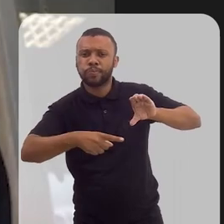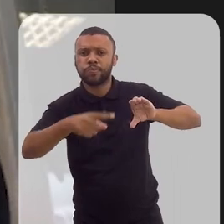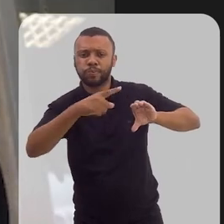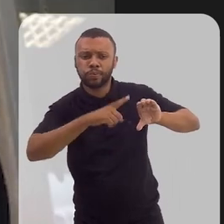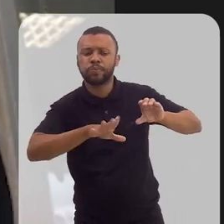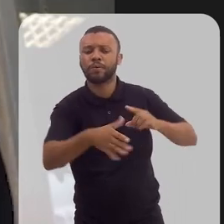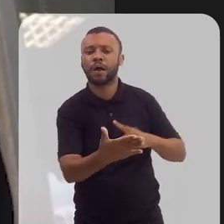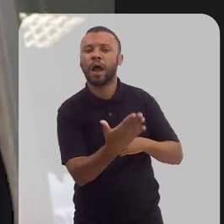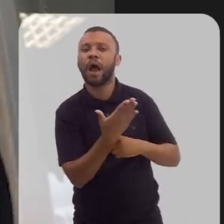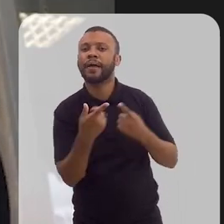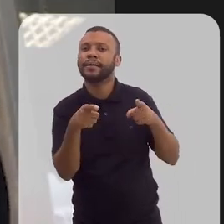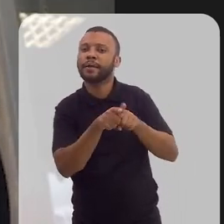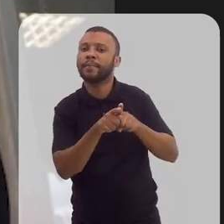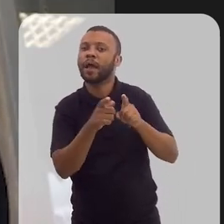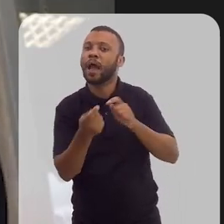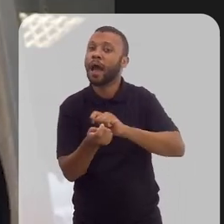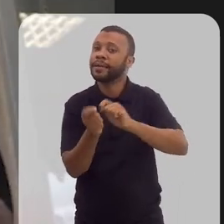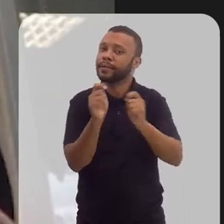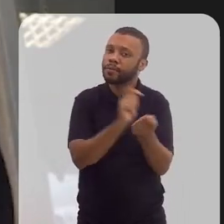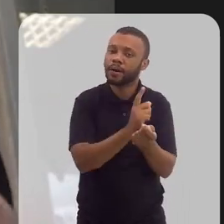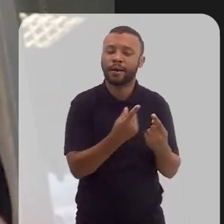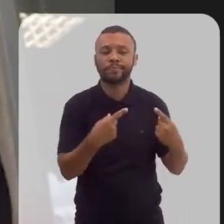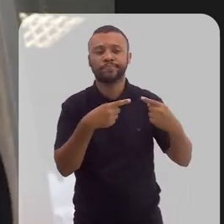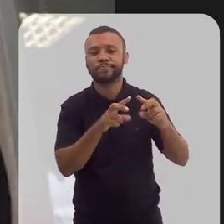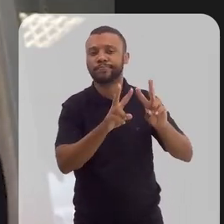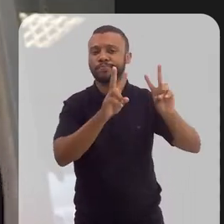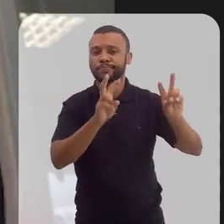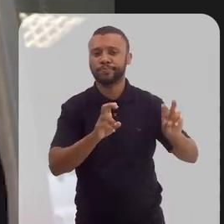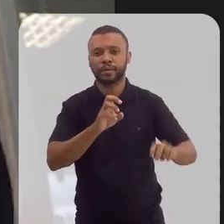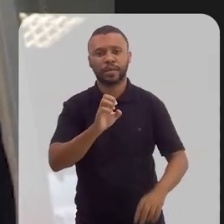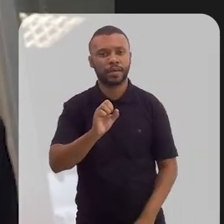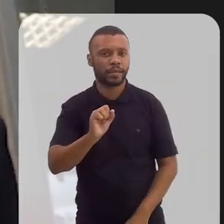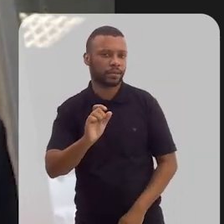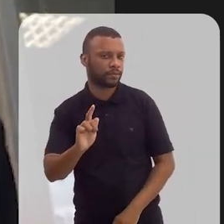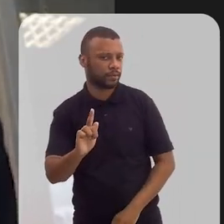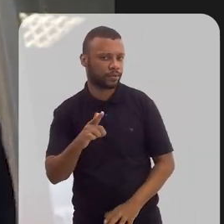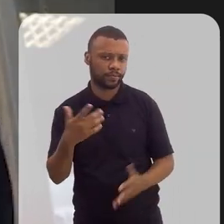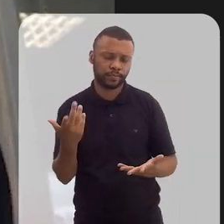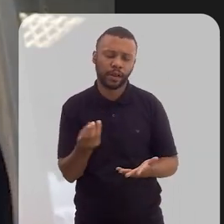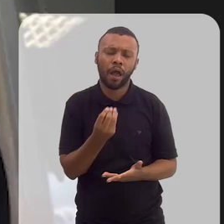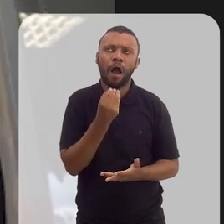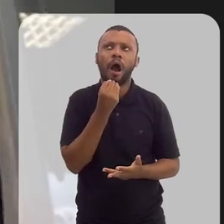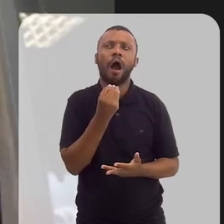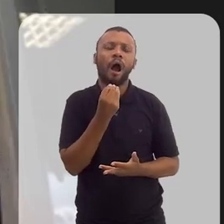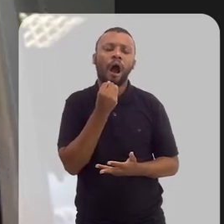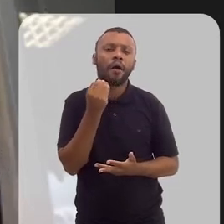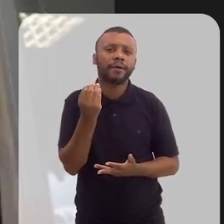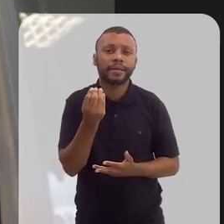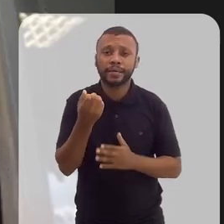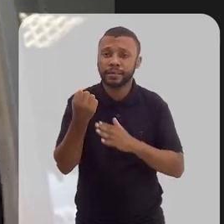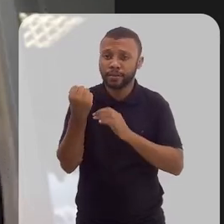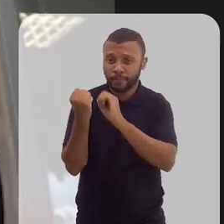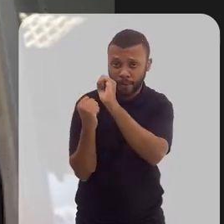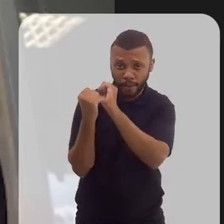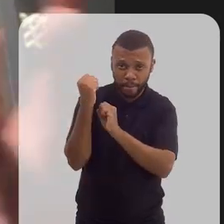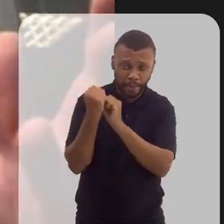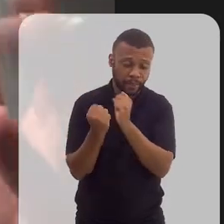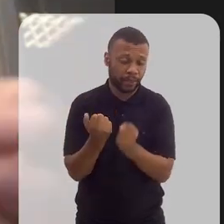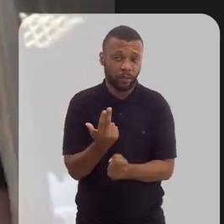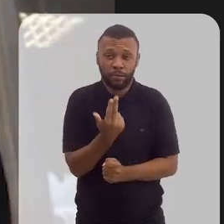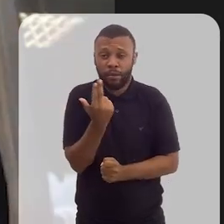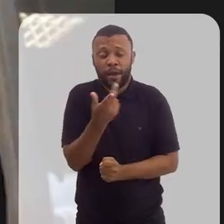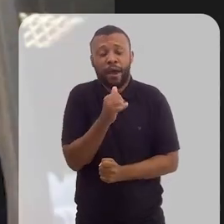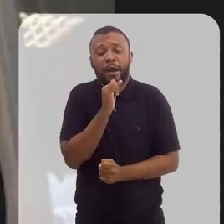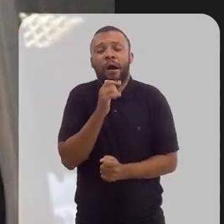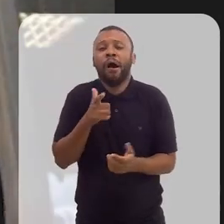também aderir a critérios e métricas ESG? Então, por exemplo, você, é claro, uma empresa não deveria,